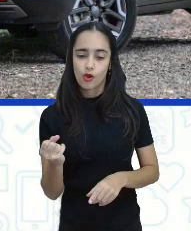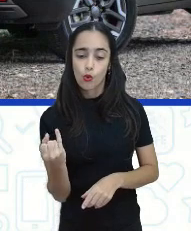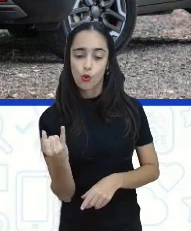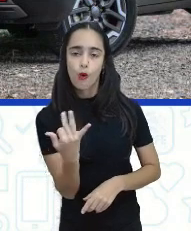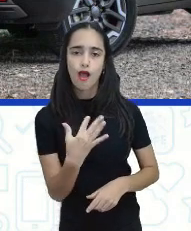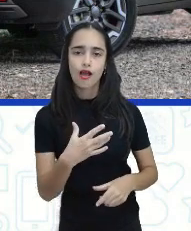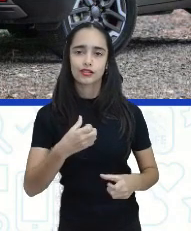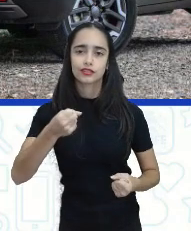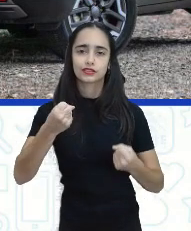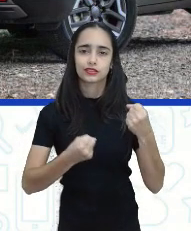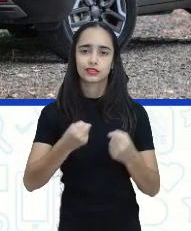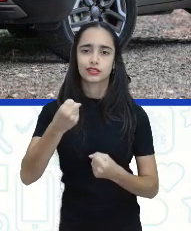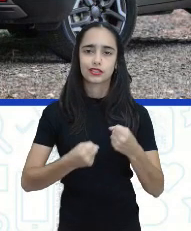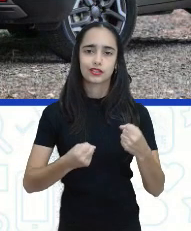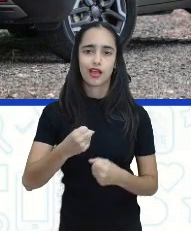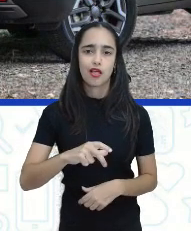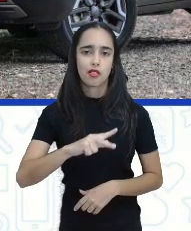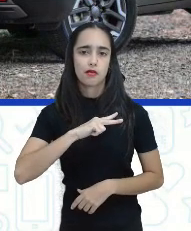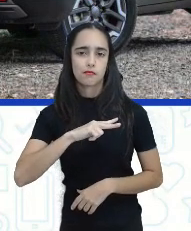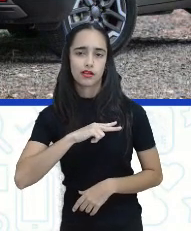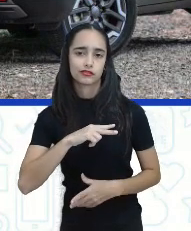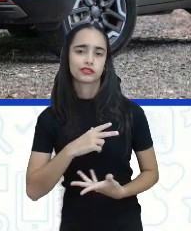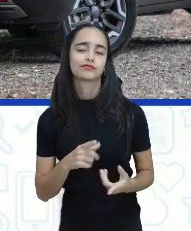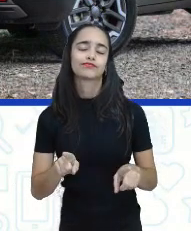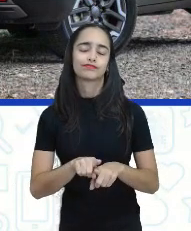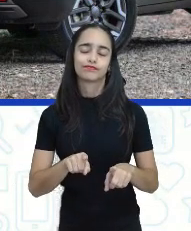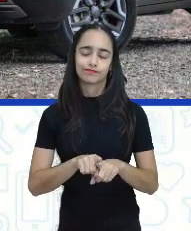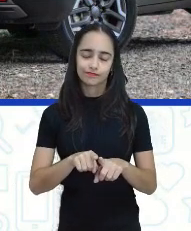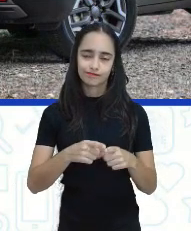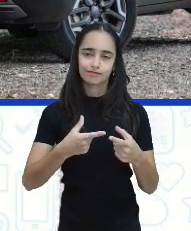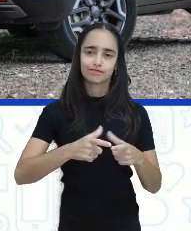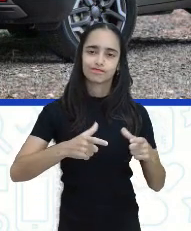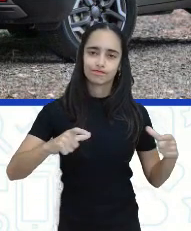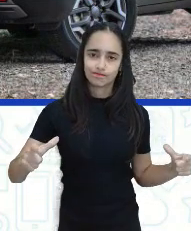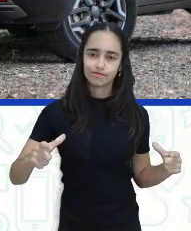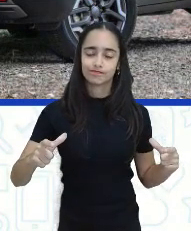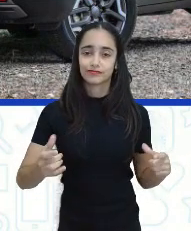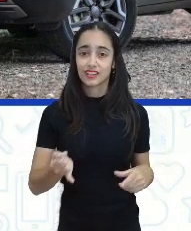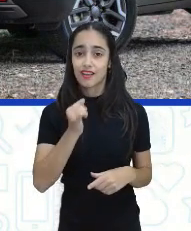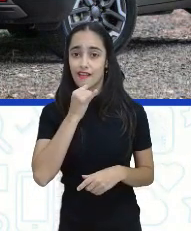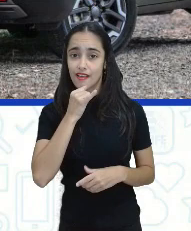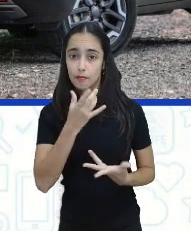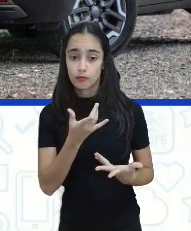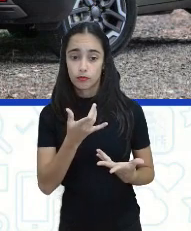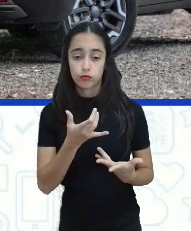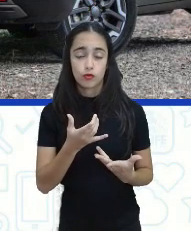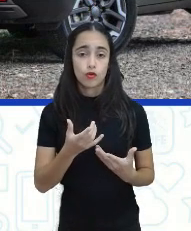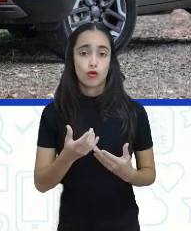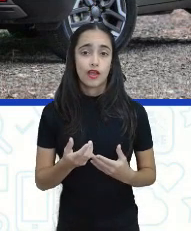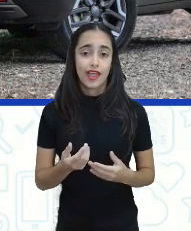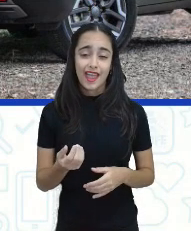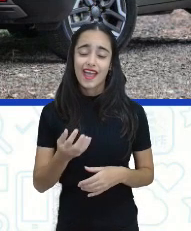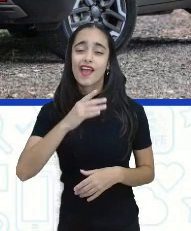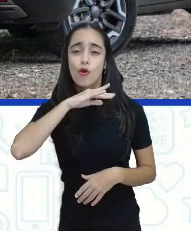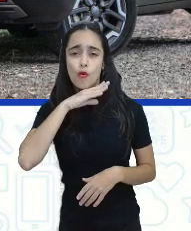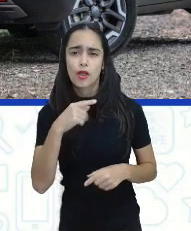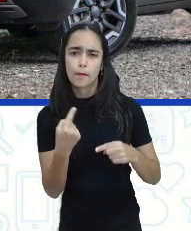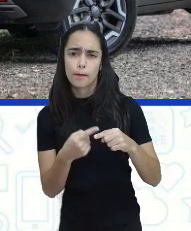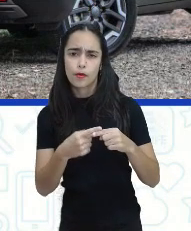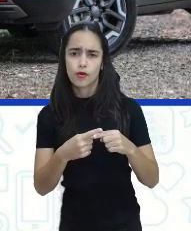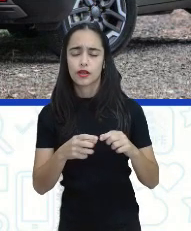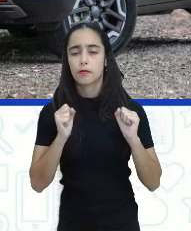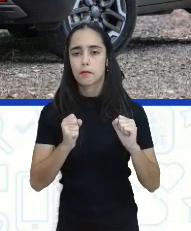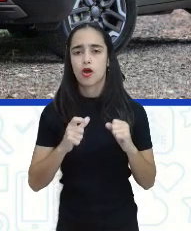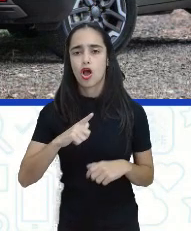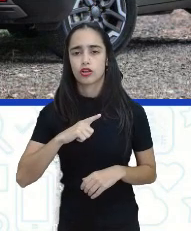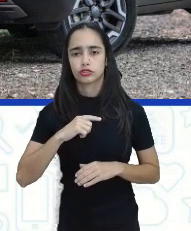Isso, a grande quantidade de carros tem feito um congestionamento muito grande, principalmente nos horários de pico. Né? Tem alguns trechos da cidade do Recife